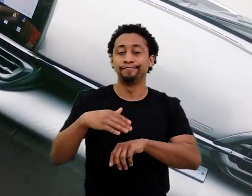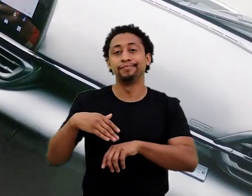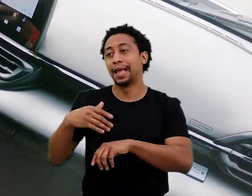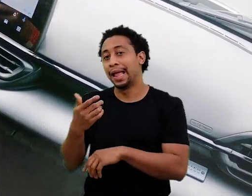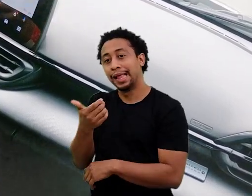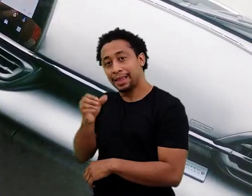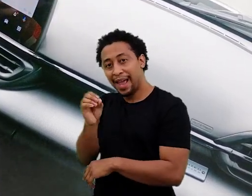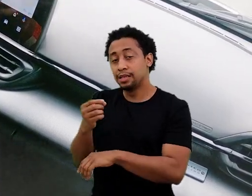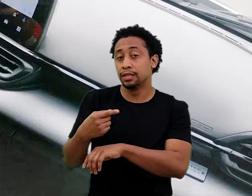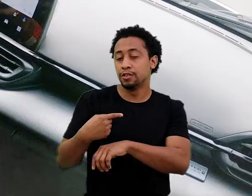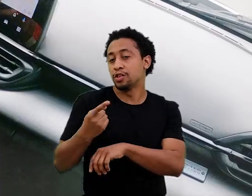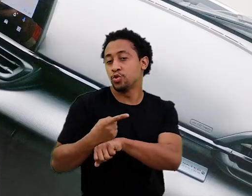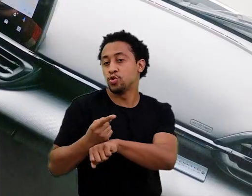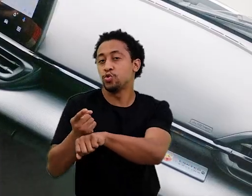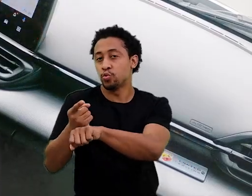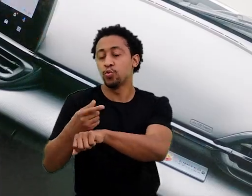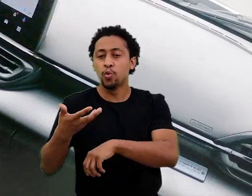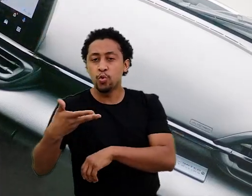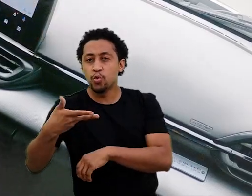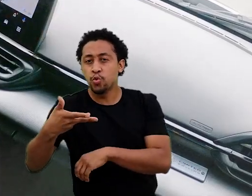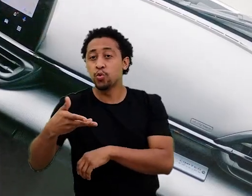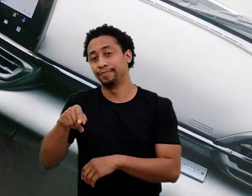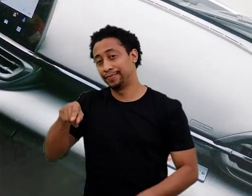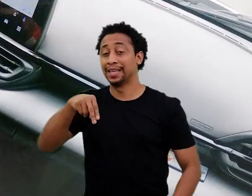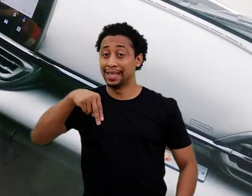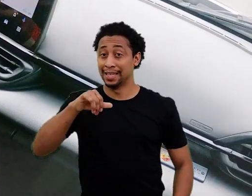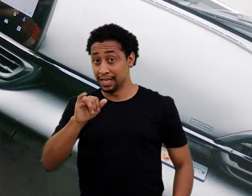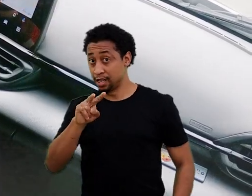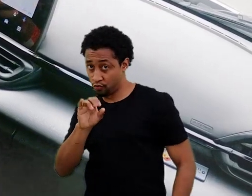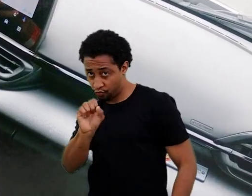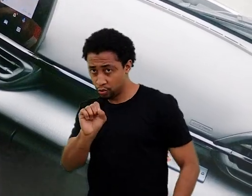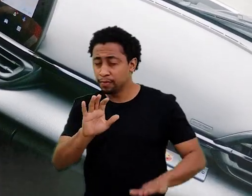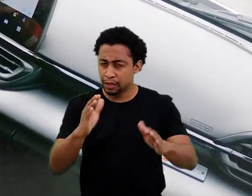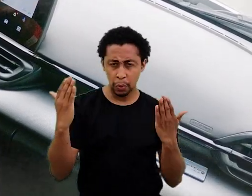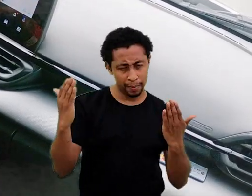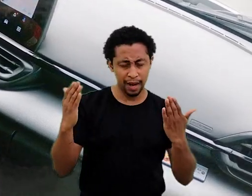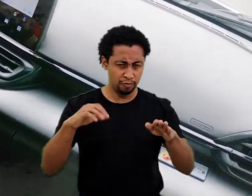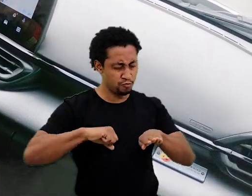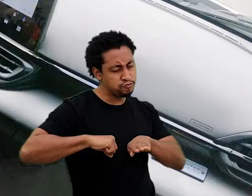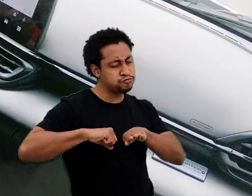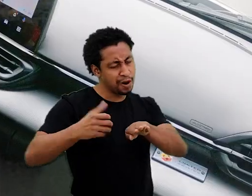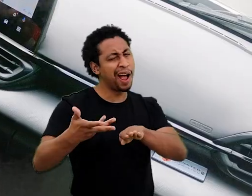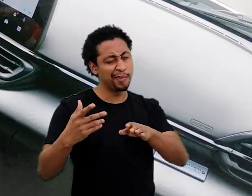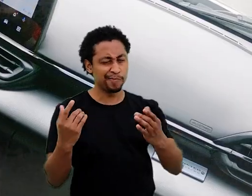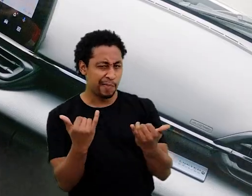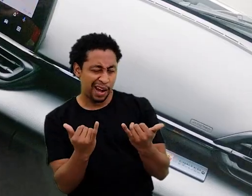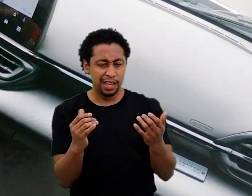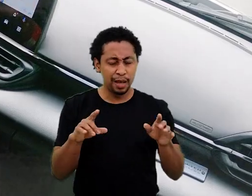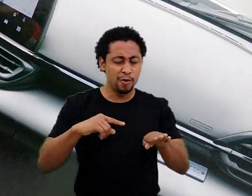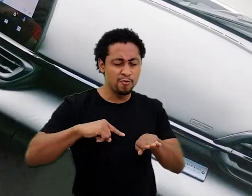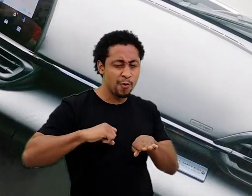gente vê no Nivus. E mesmo o Pulse vai estar ali um pouquinho mais rápido que o Nivus, mas também vai estar ali na casa próxima aos